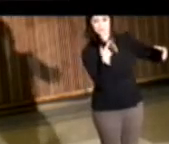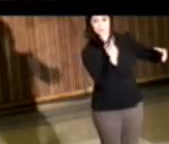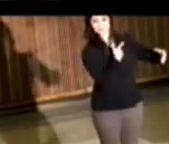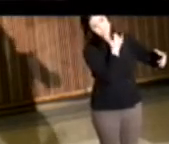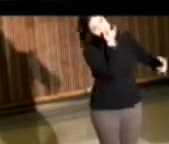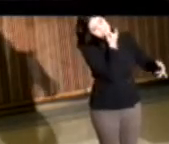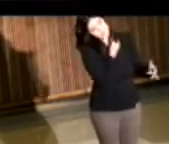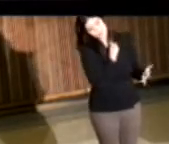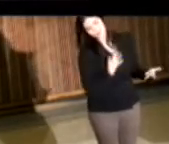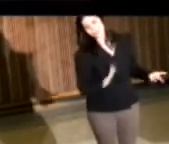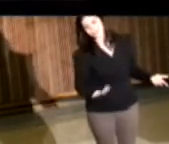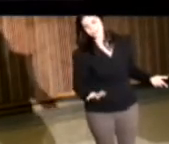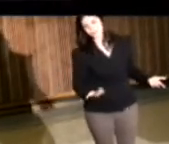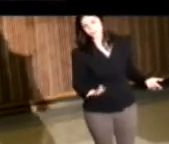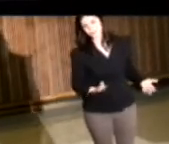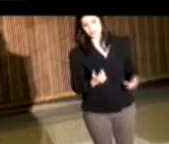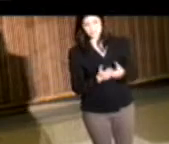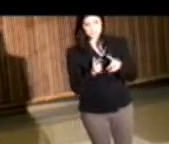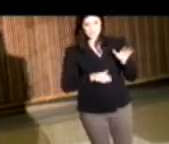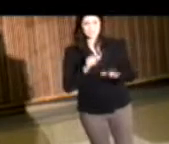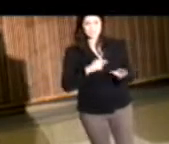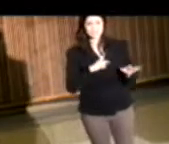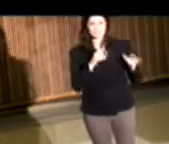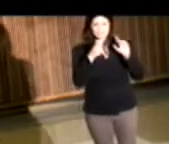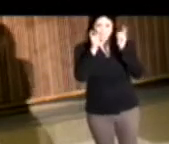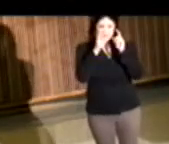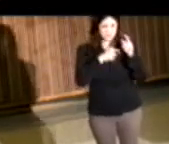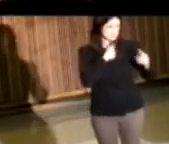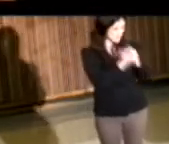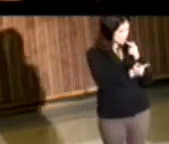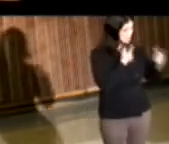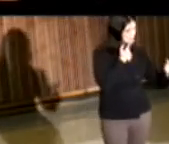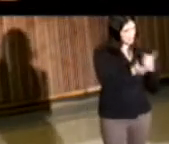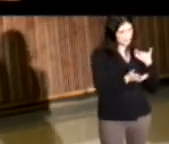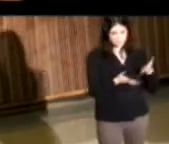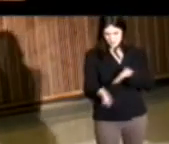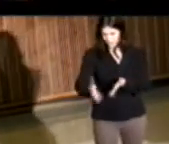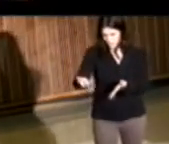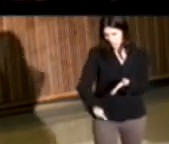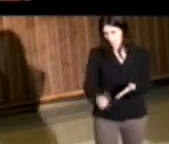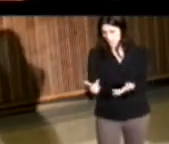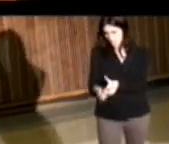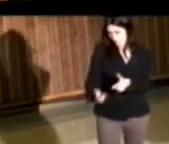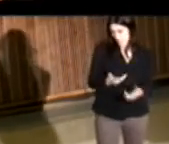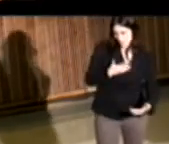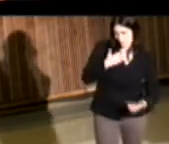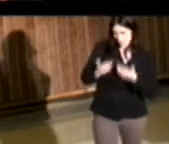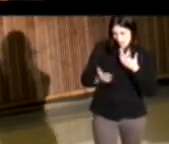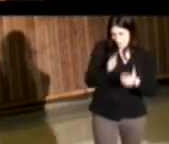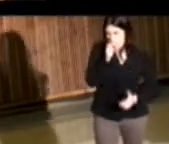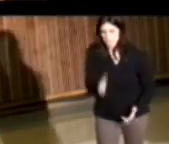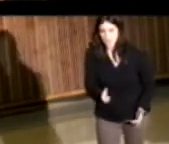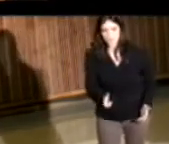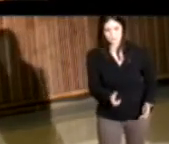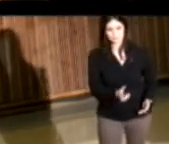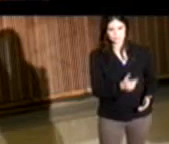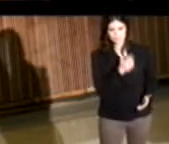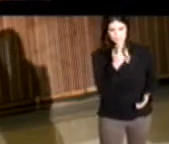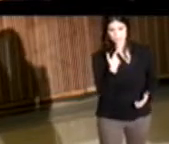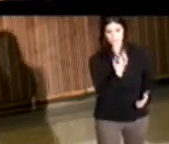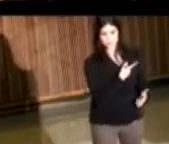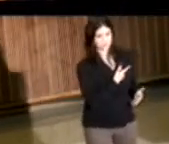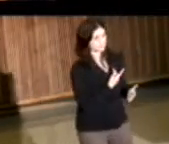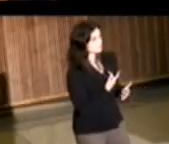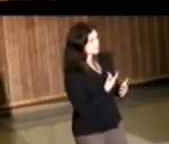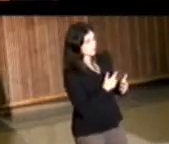aqui nessa dinâmica, não está funcionando isso, tal, aquela coisa, tal, não é? E tal. E o Senhor diz,